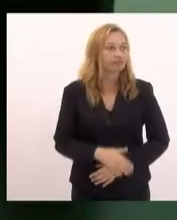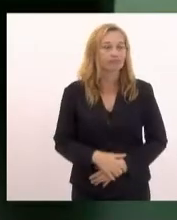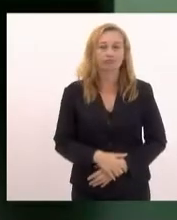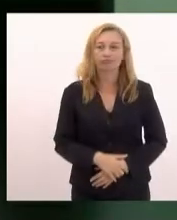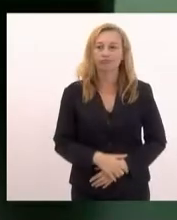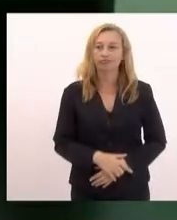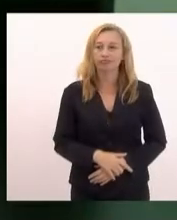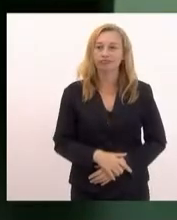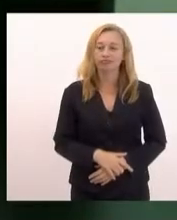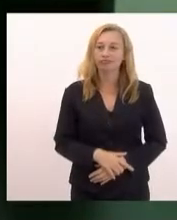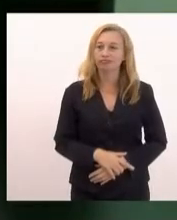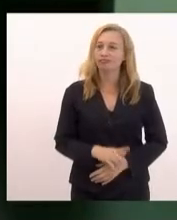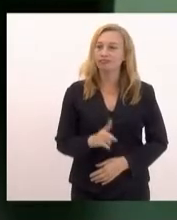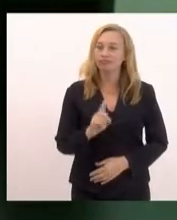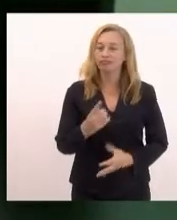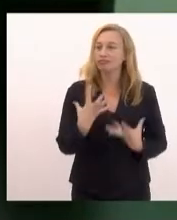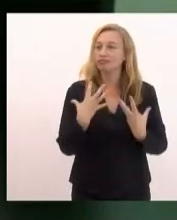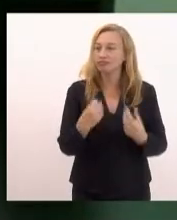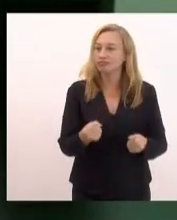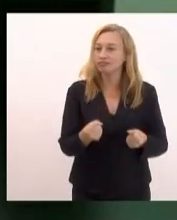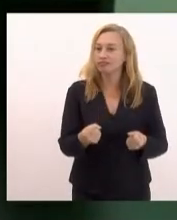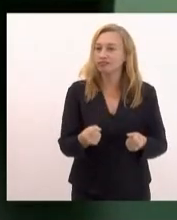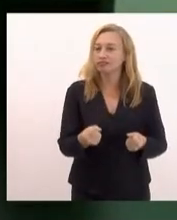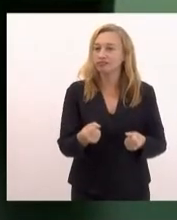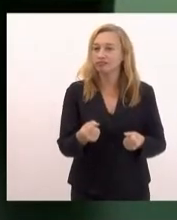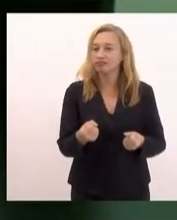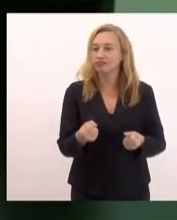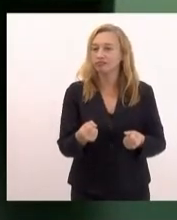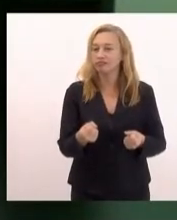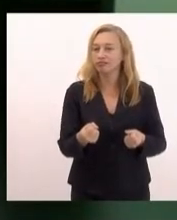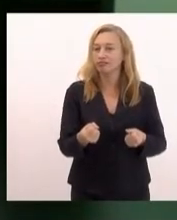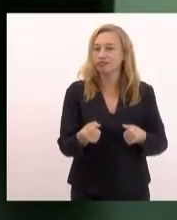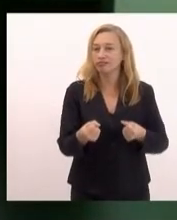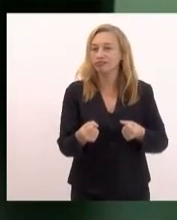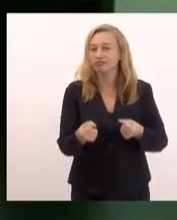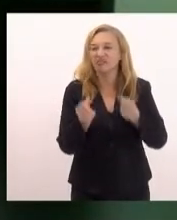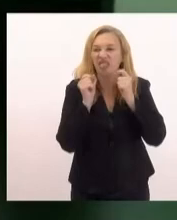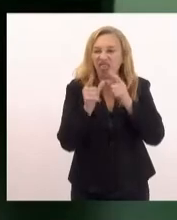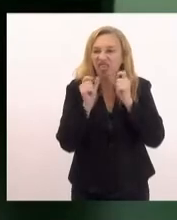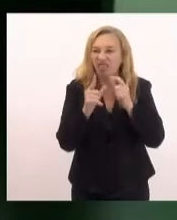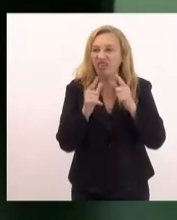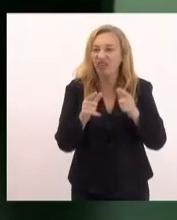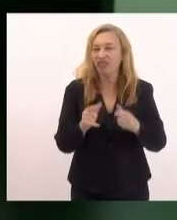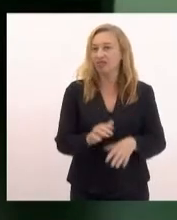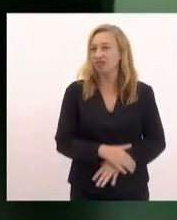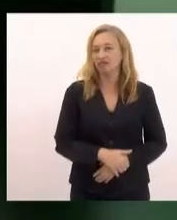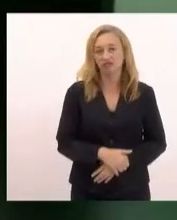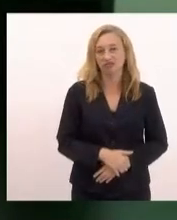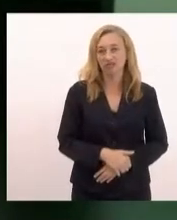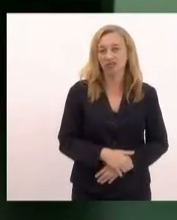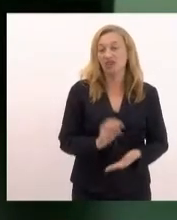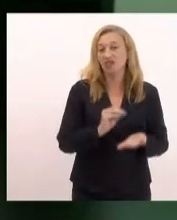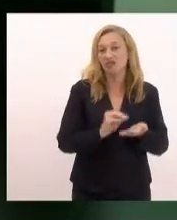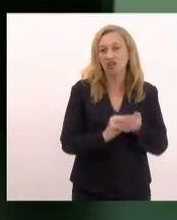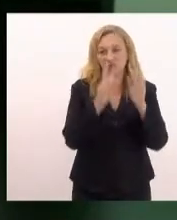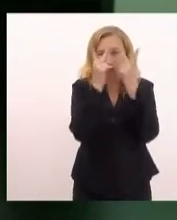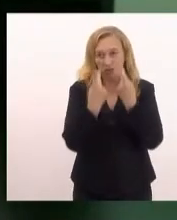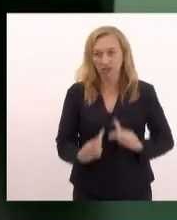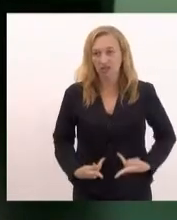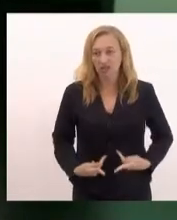caem numa falácia, numa maneira tão vil, baixa e desumana